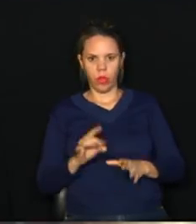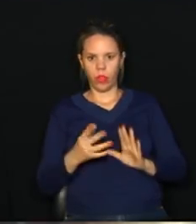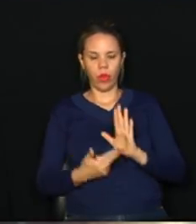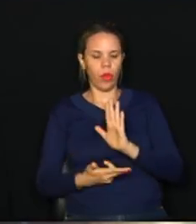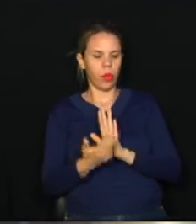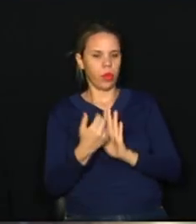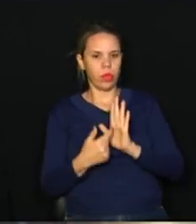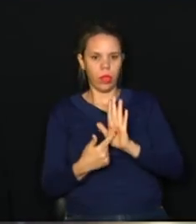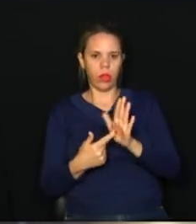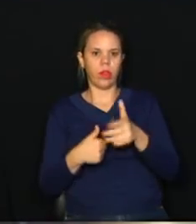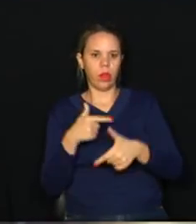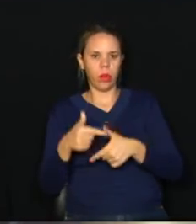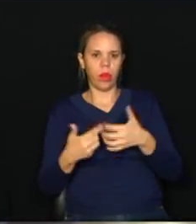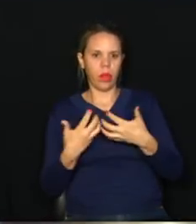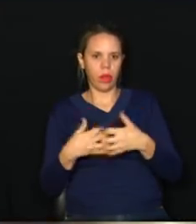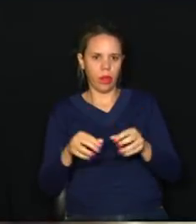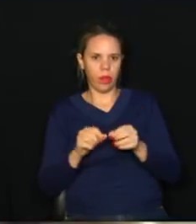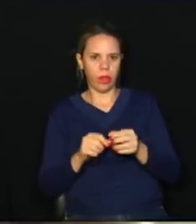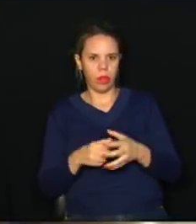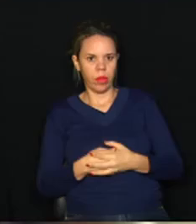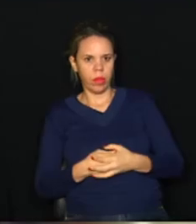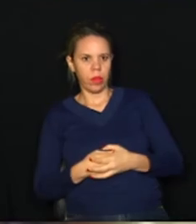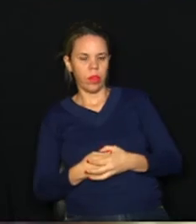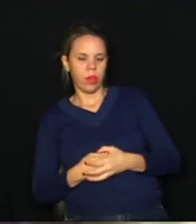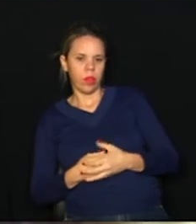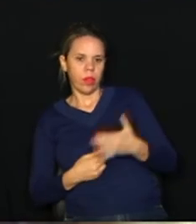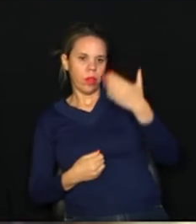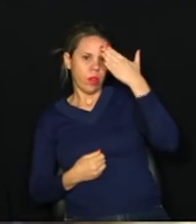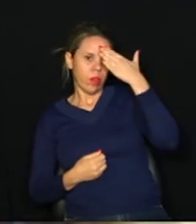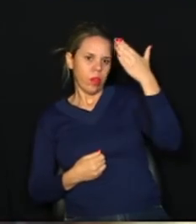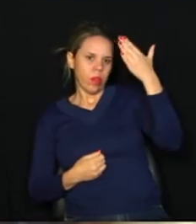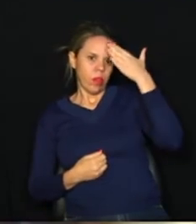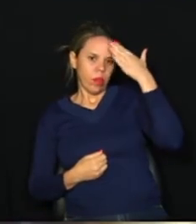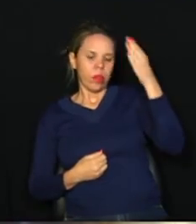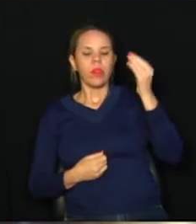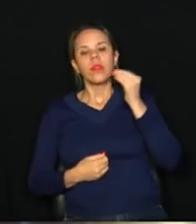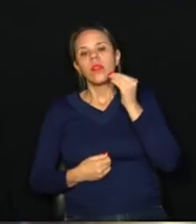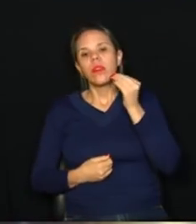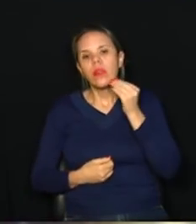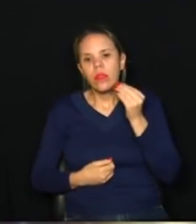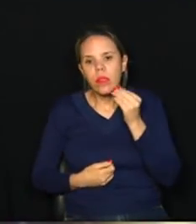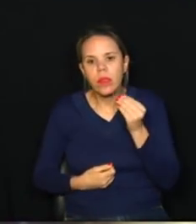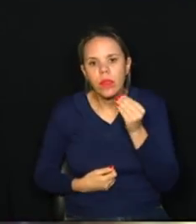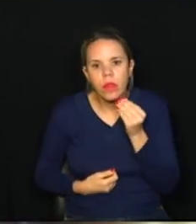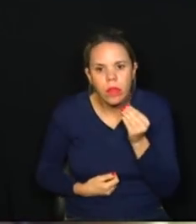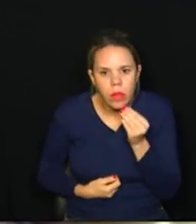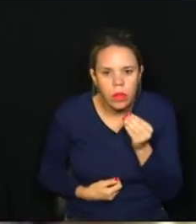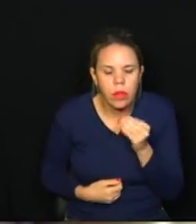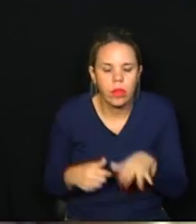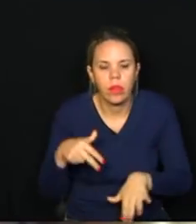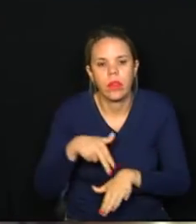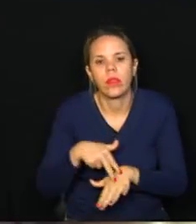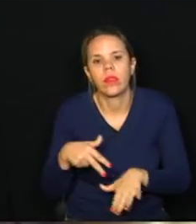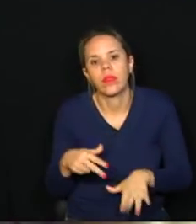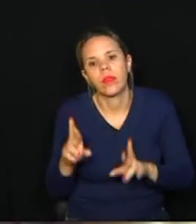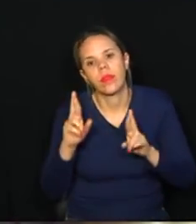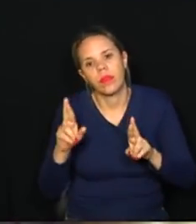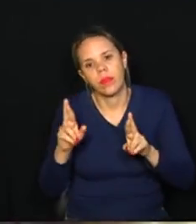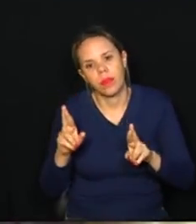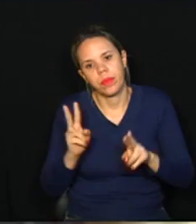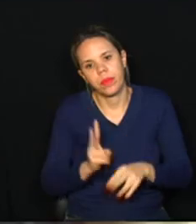levada à frente, né? Então, eu agradeço o espaço e espero que a